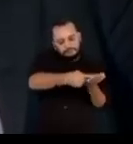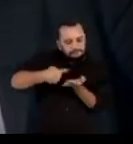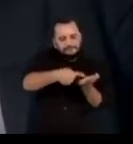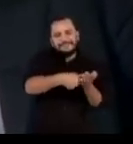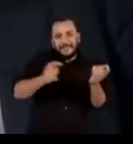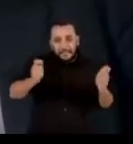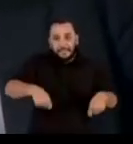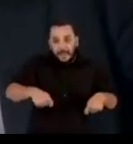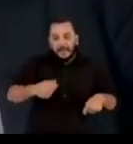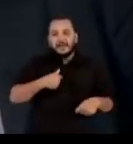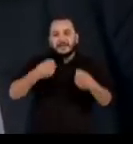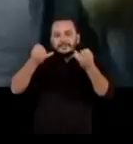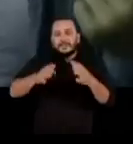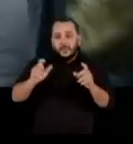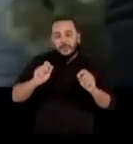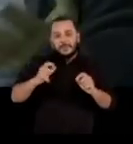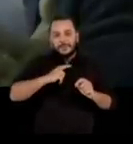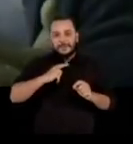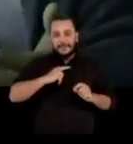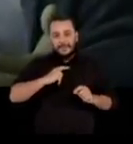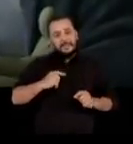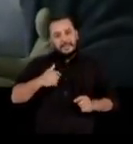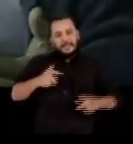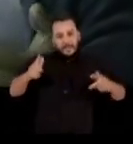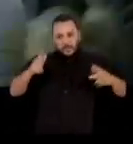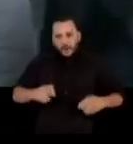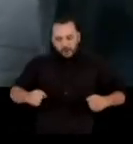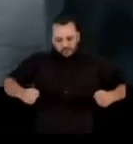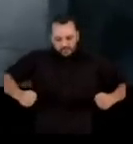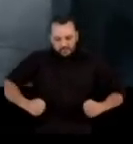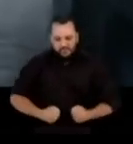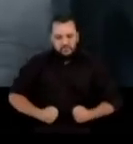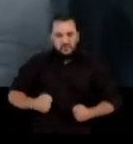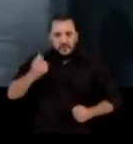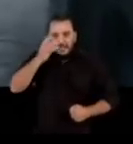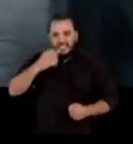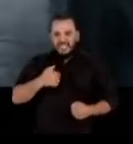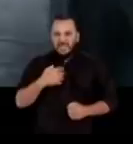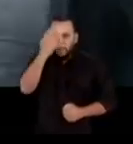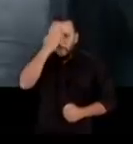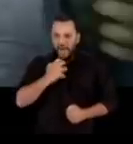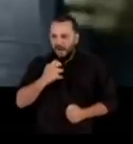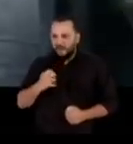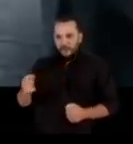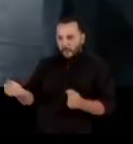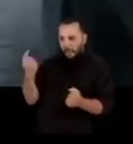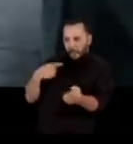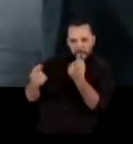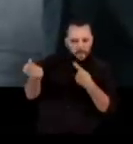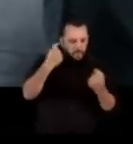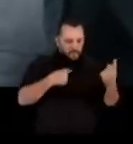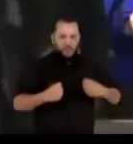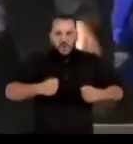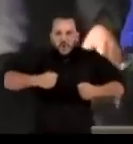personagem dos quadrinhos, o poderoso Hulk, que se fortalece quando fica enraivecido,